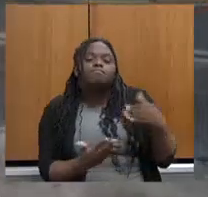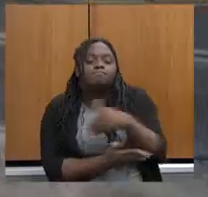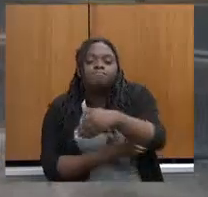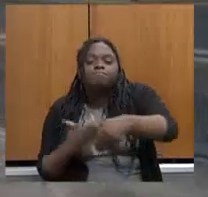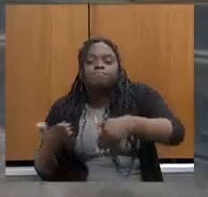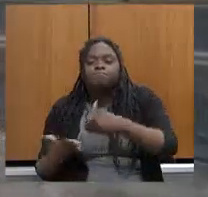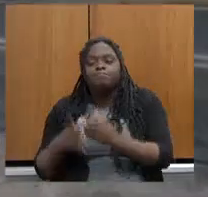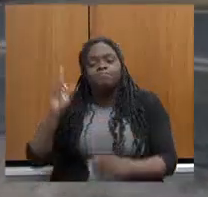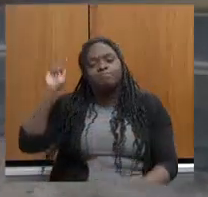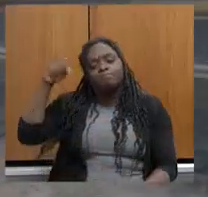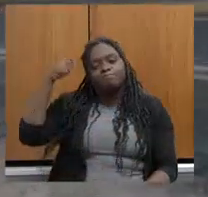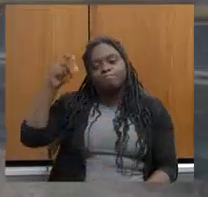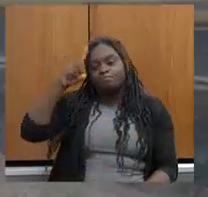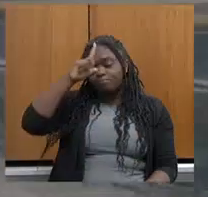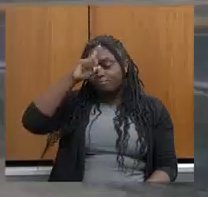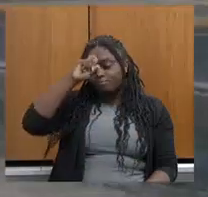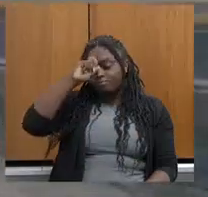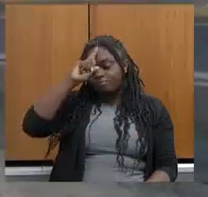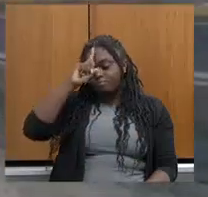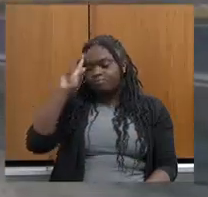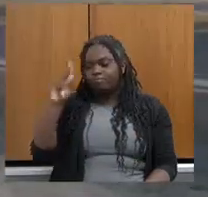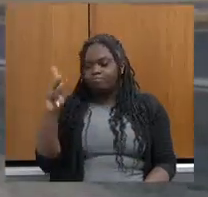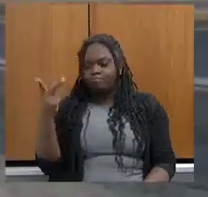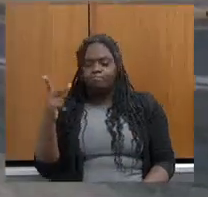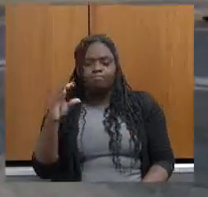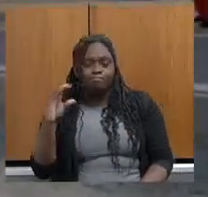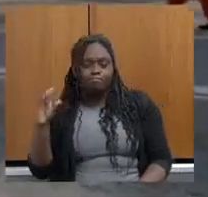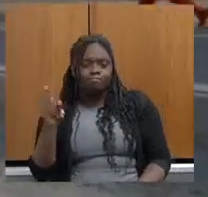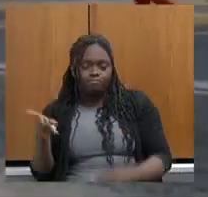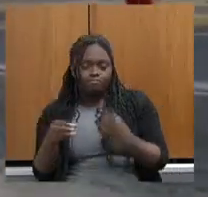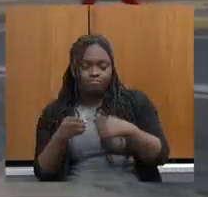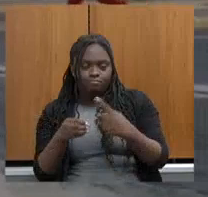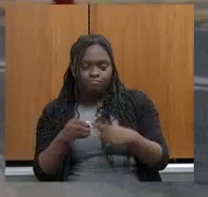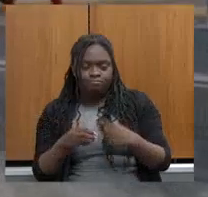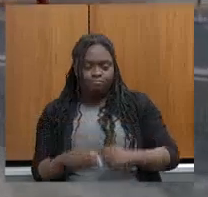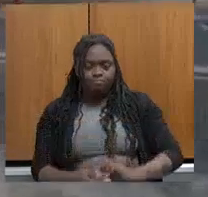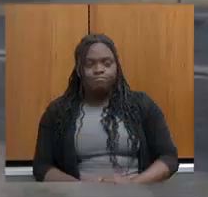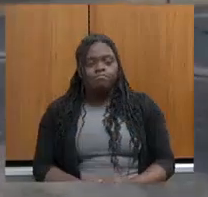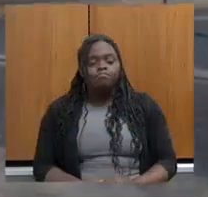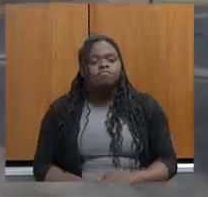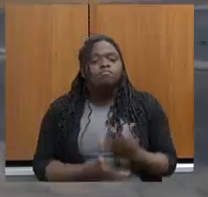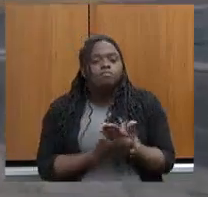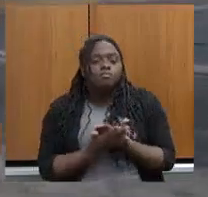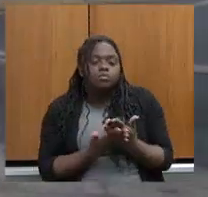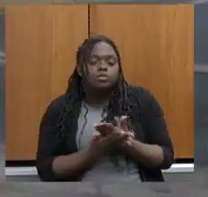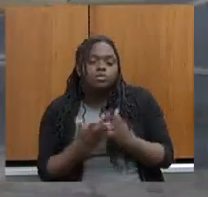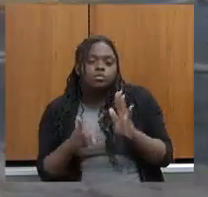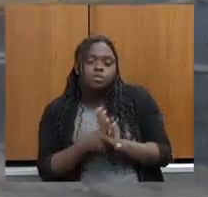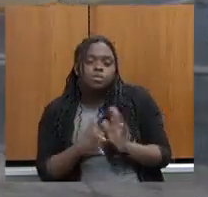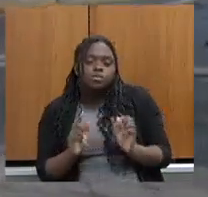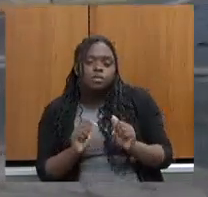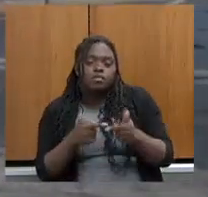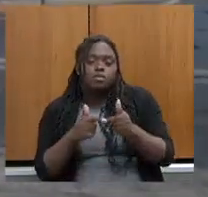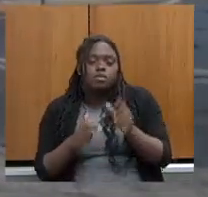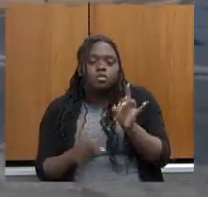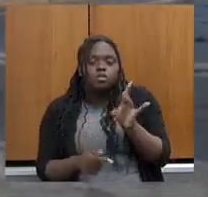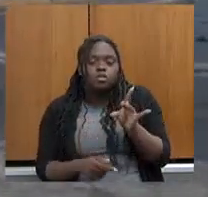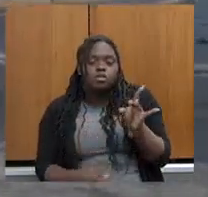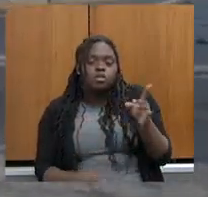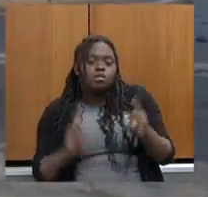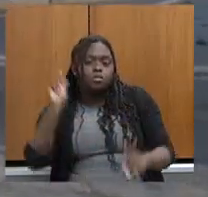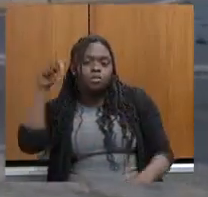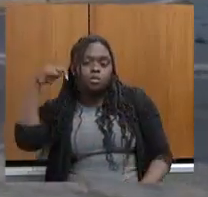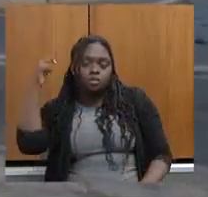Alegre no Hospital das Clínicas daquela cidade é um tratamento específico que é feito somente em Porto